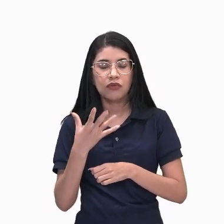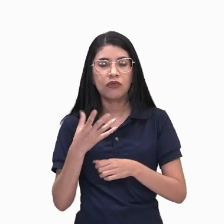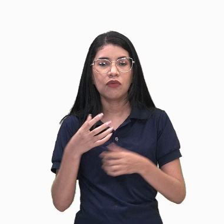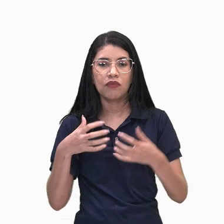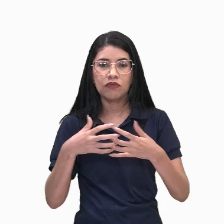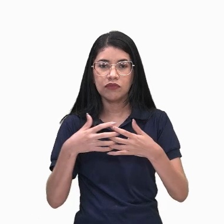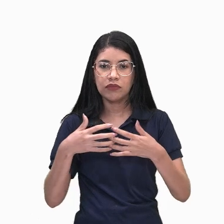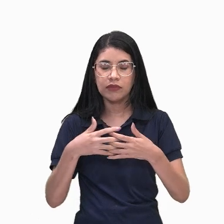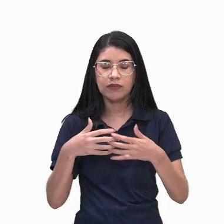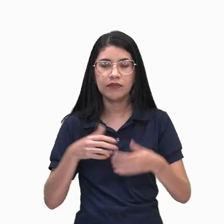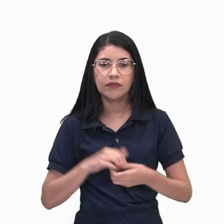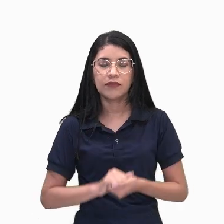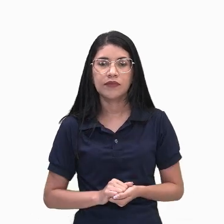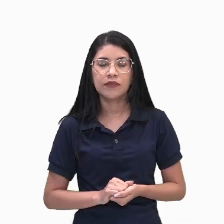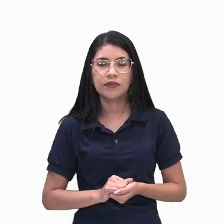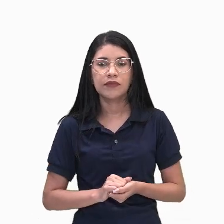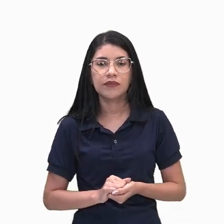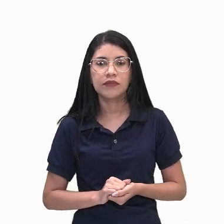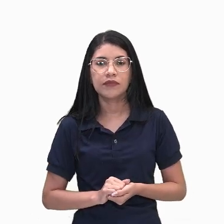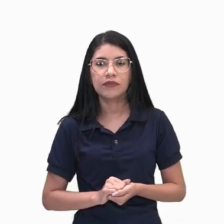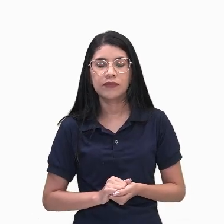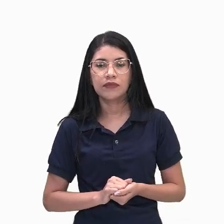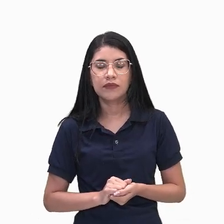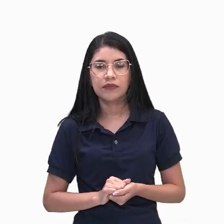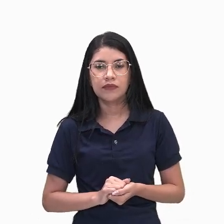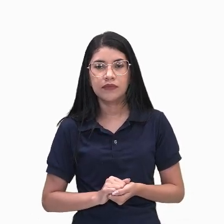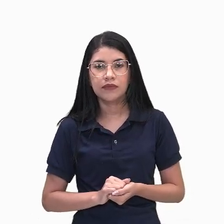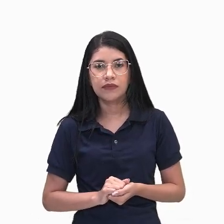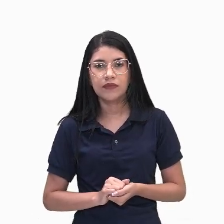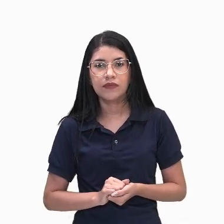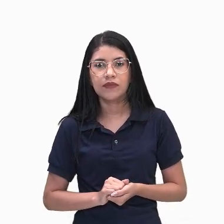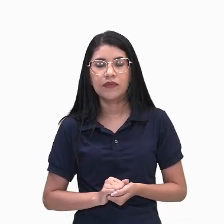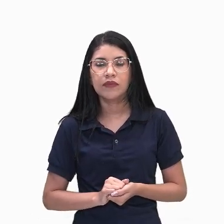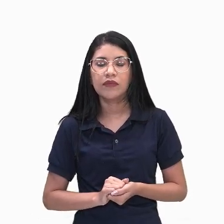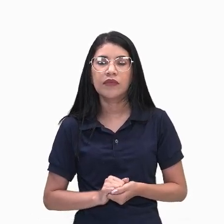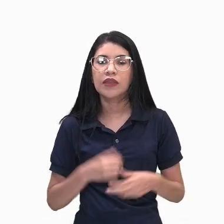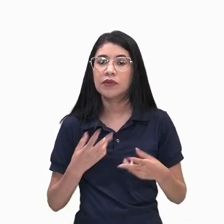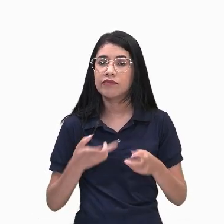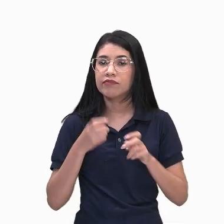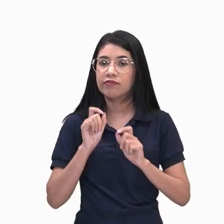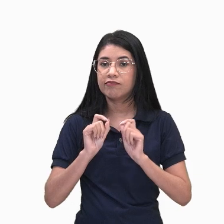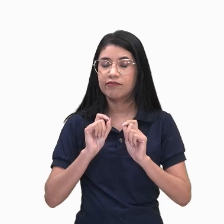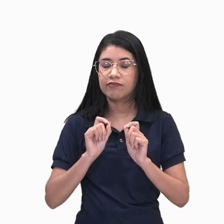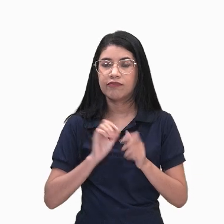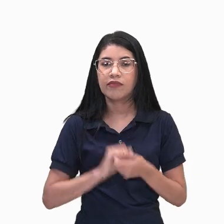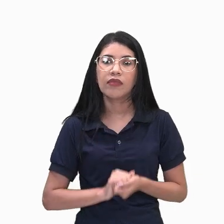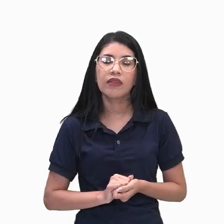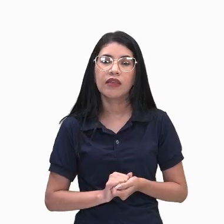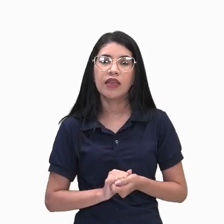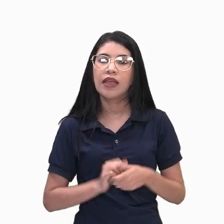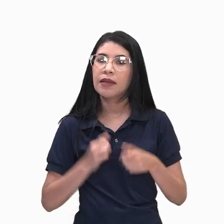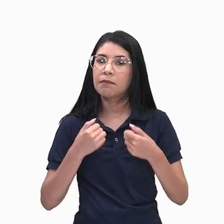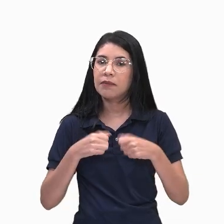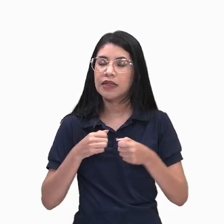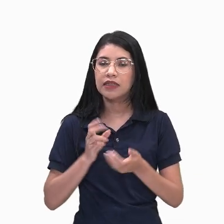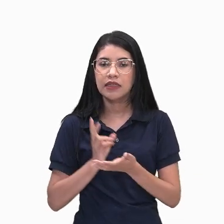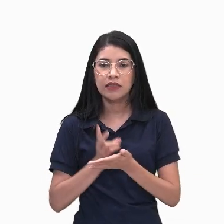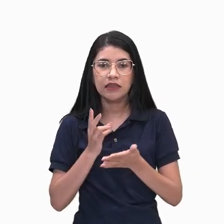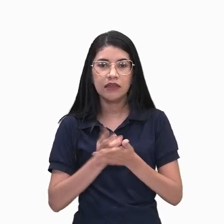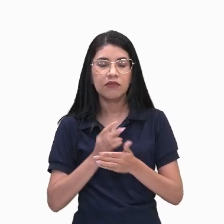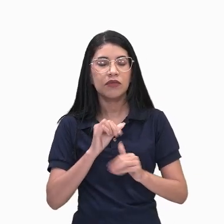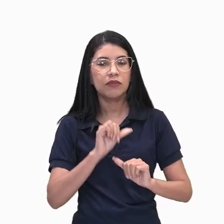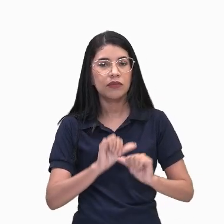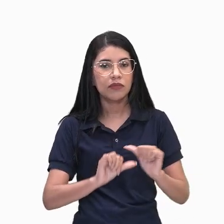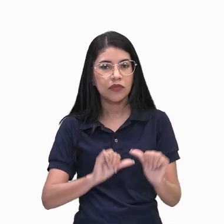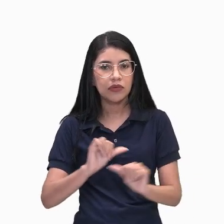Foram desgastadas e estão ali nesse processo de cicatrização. Então, como a gente observa ali, elas precisam estar sempre se renovando,